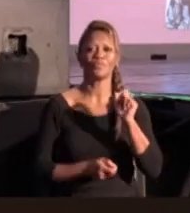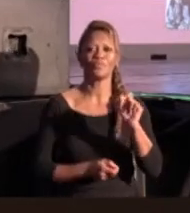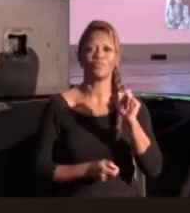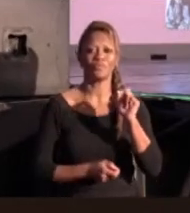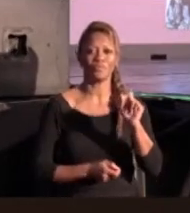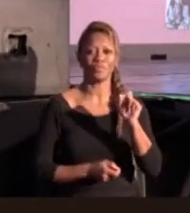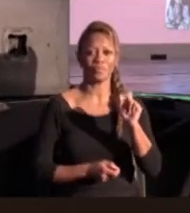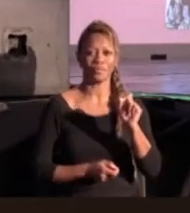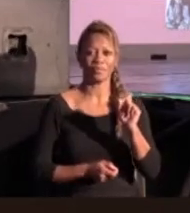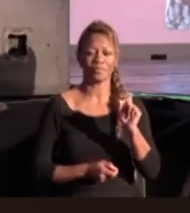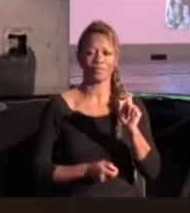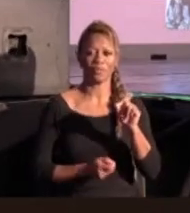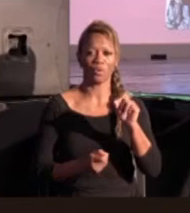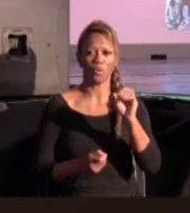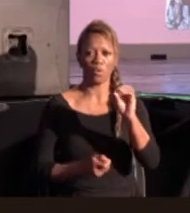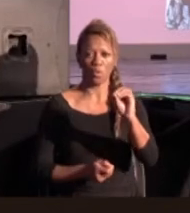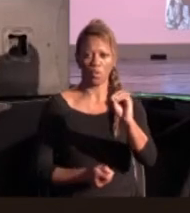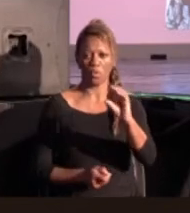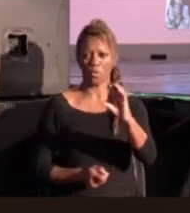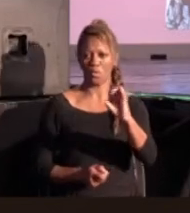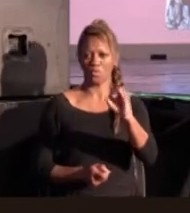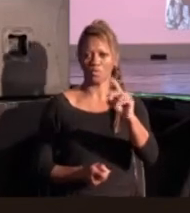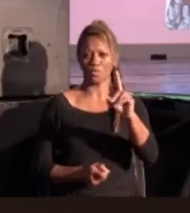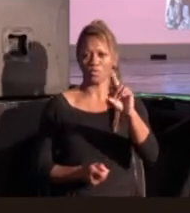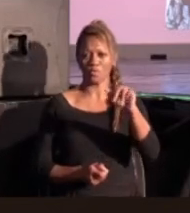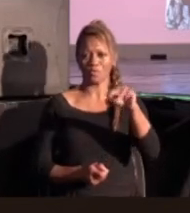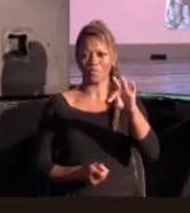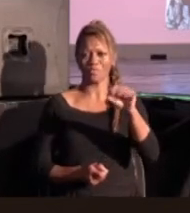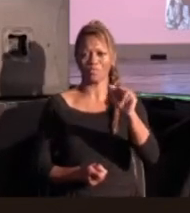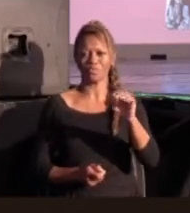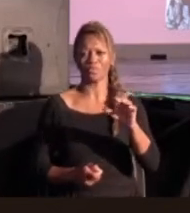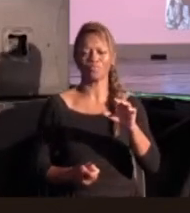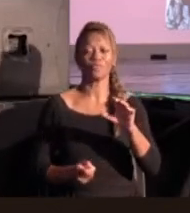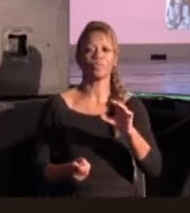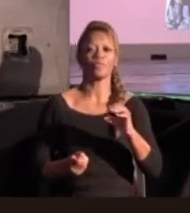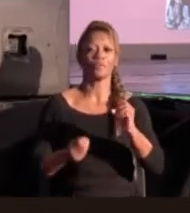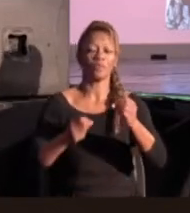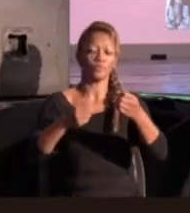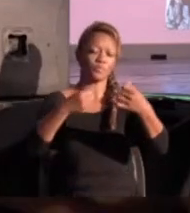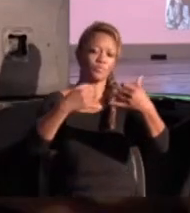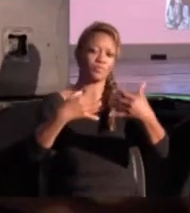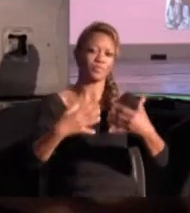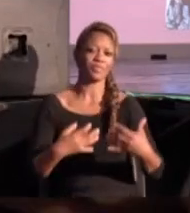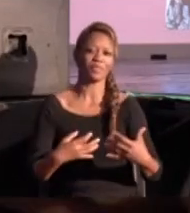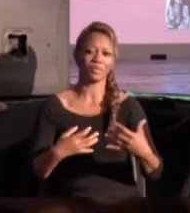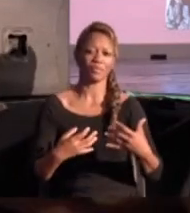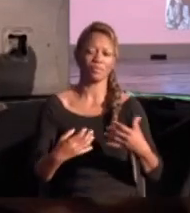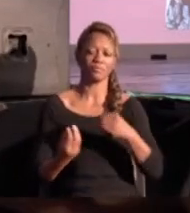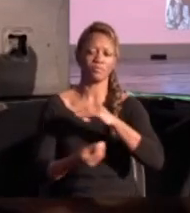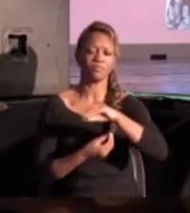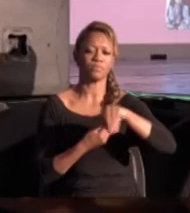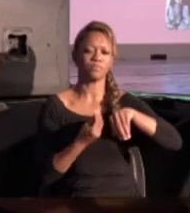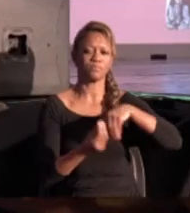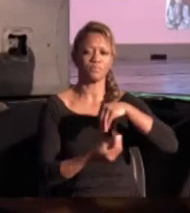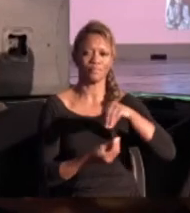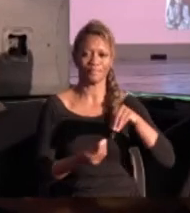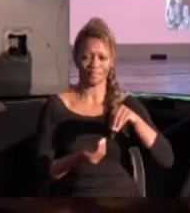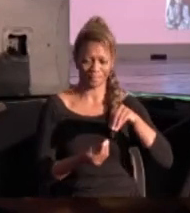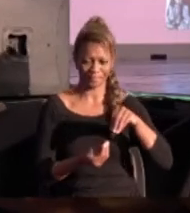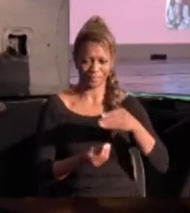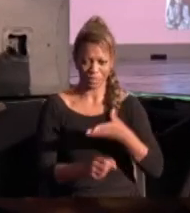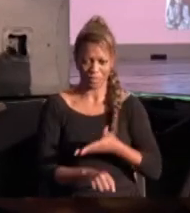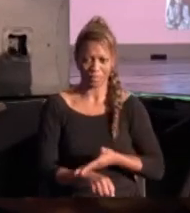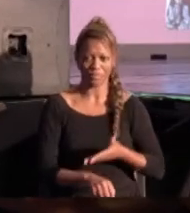estou a chamar de Ocidente? O que eu chamo de Ocidente aqui é um complexo cultural que envolve, do ponto de vista da